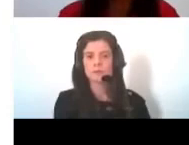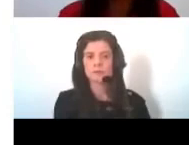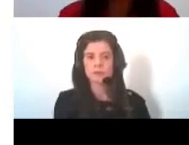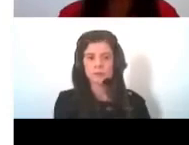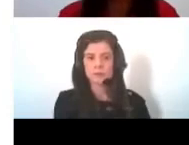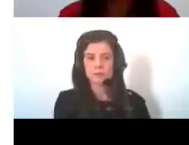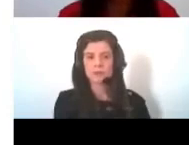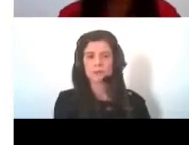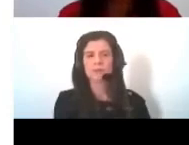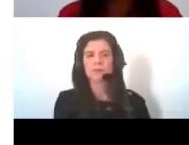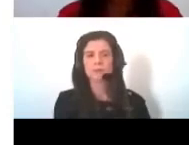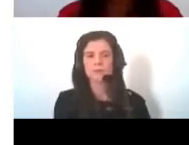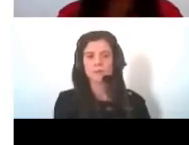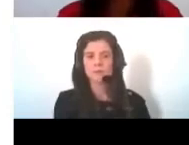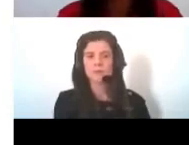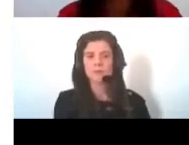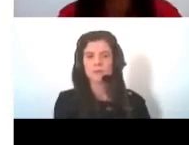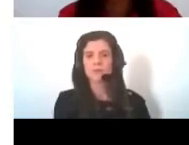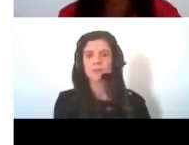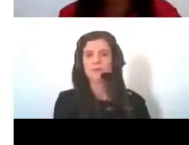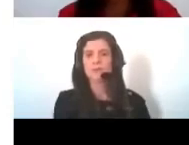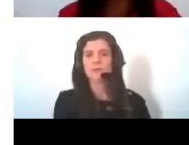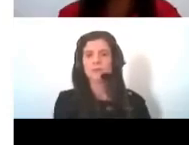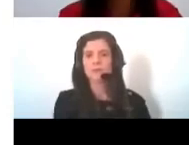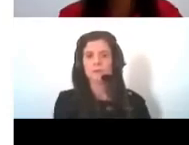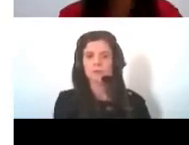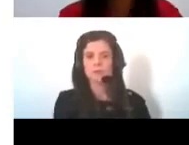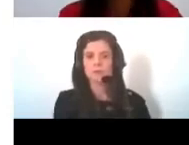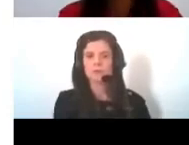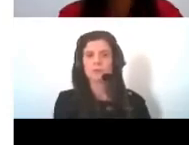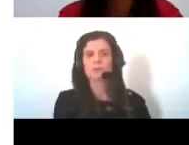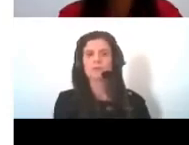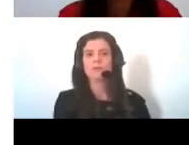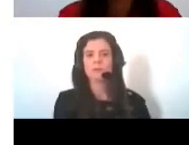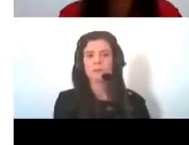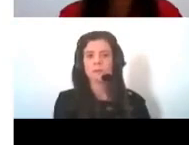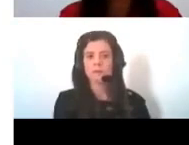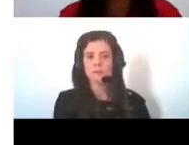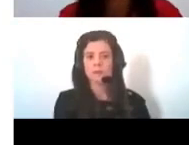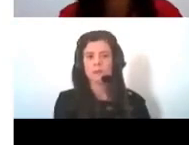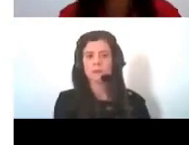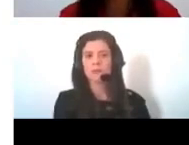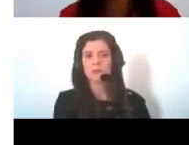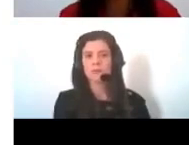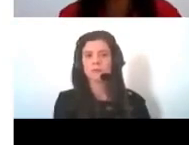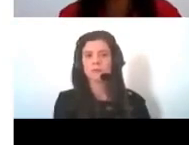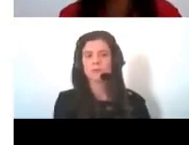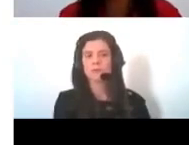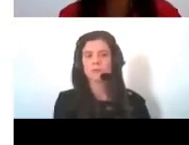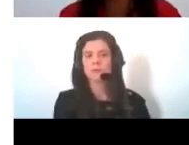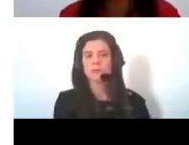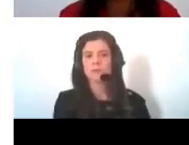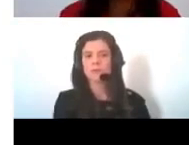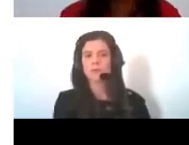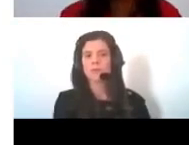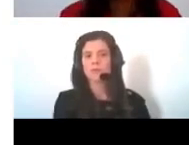também sobre a lei do acesso à informação e do Tribunal de Contas, e também informações a respeito de alguns